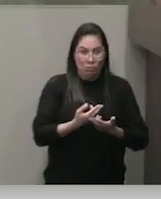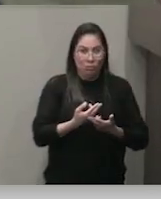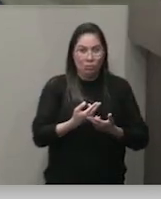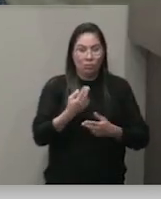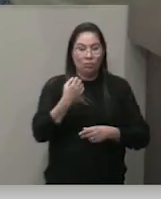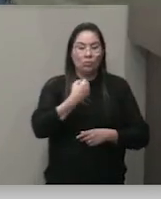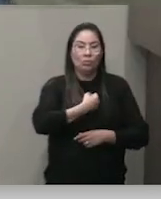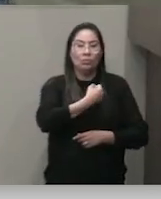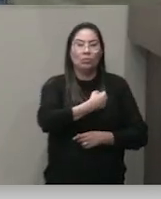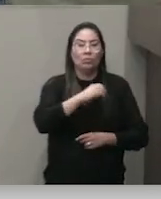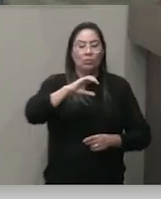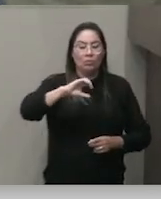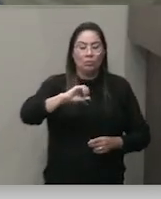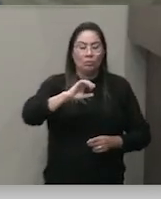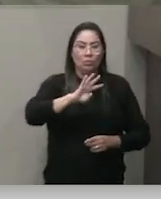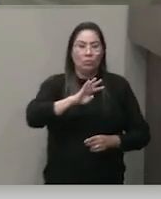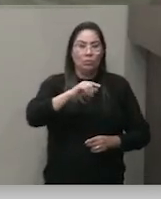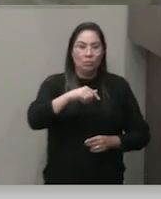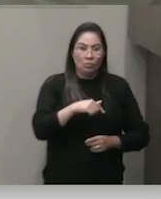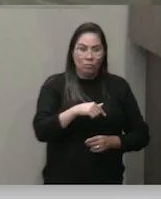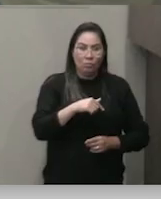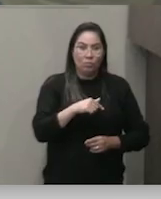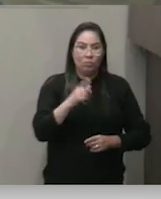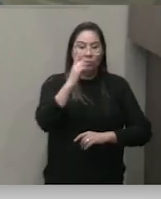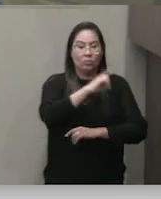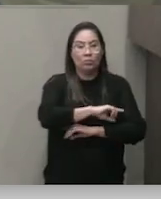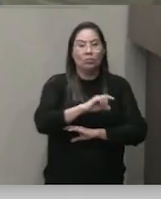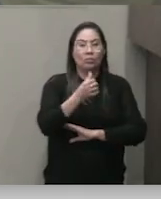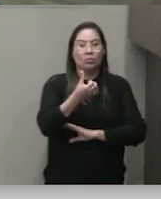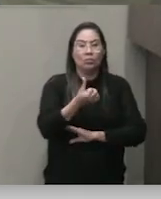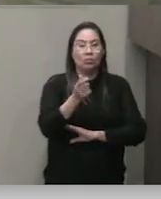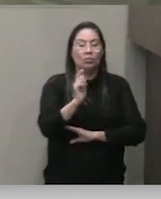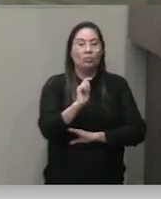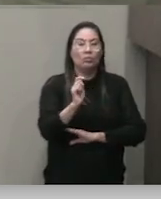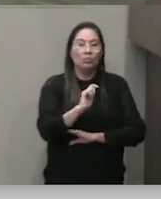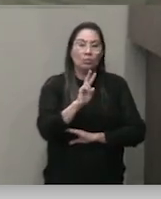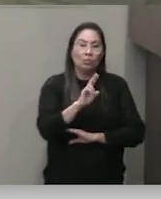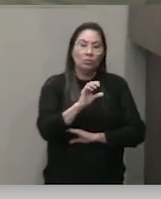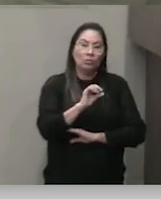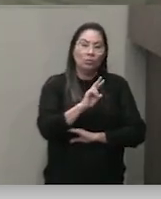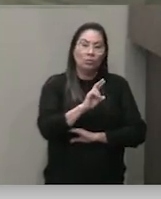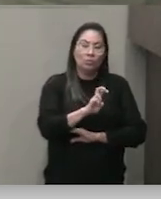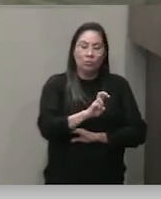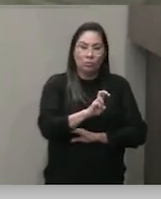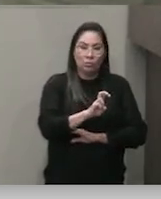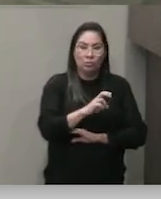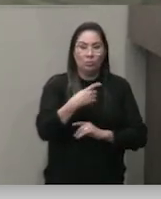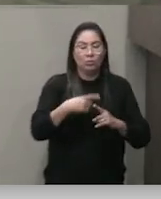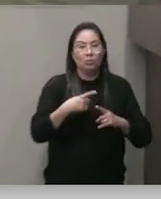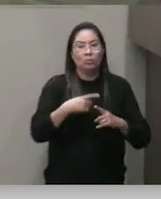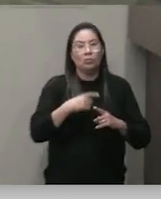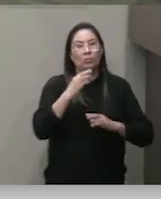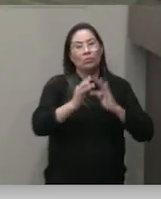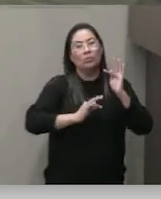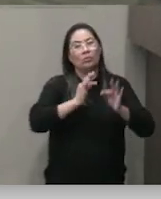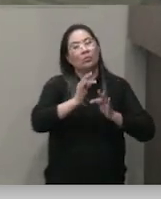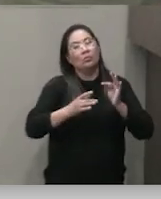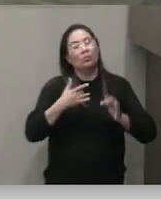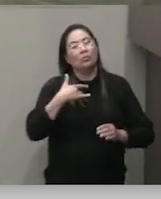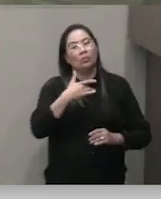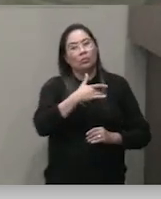número 047, realizado dia 6 de agosto de 2025, em razão de tratamento de